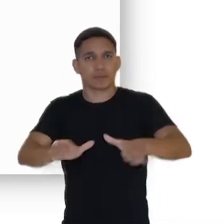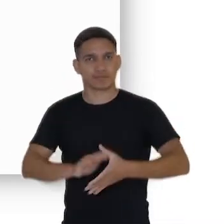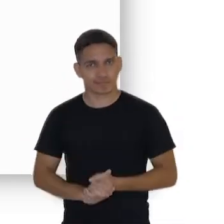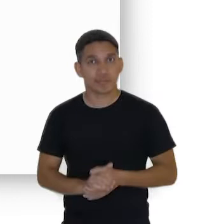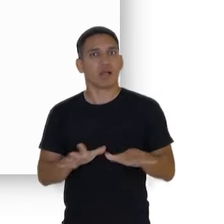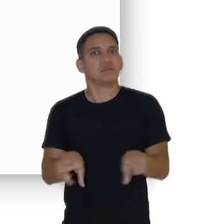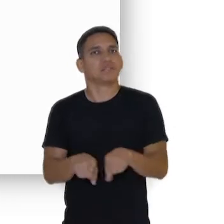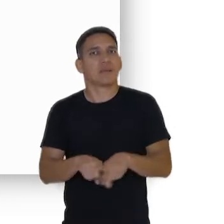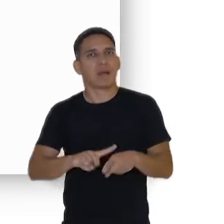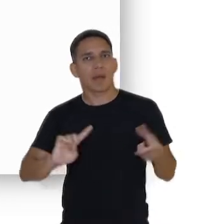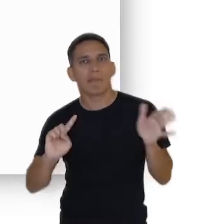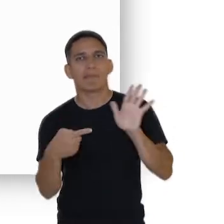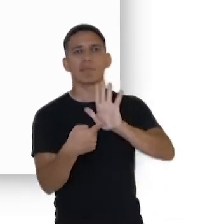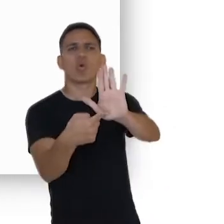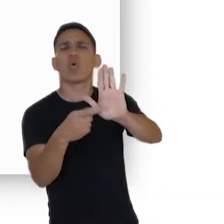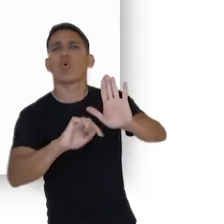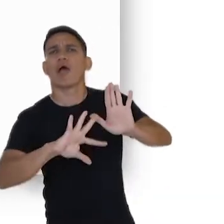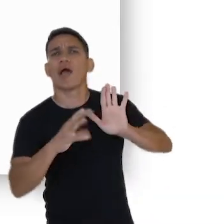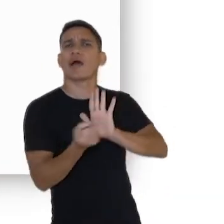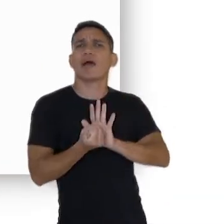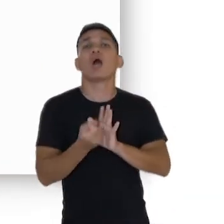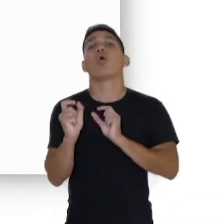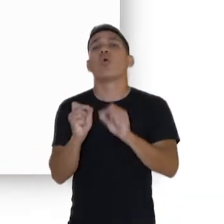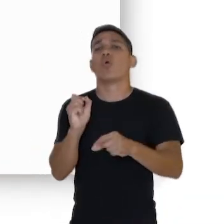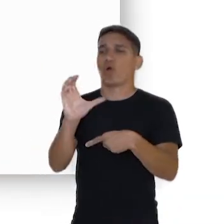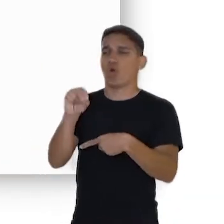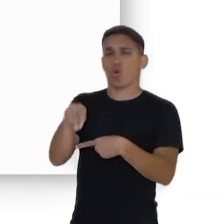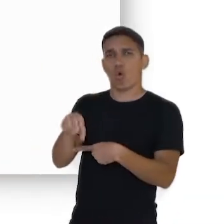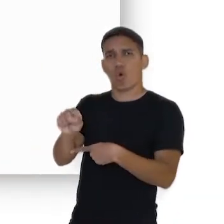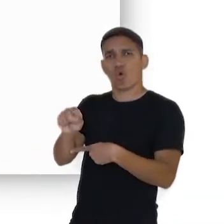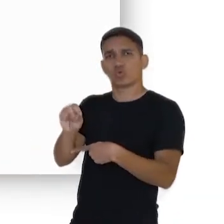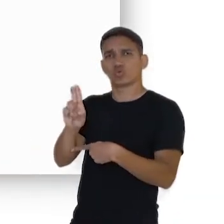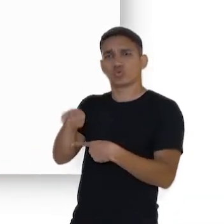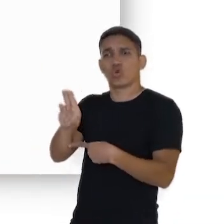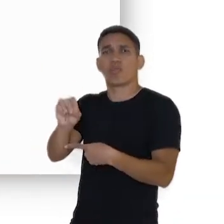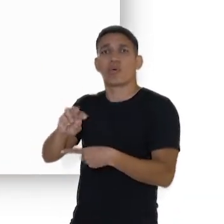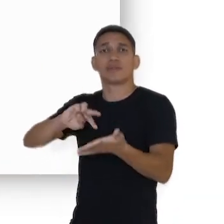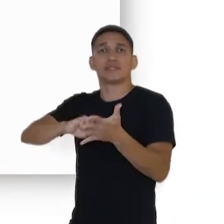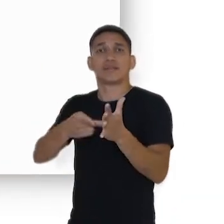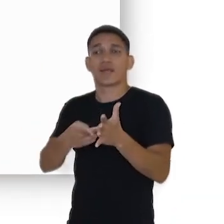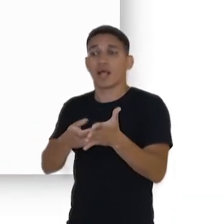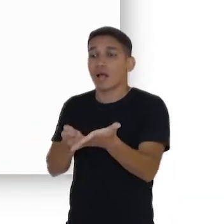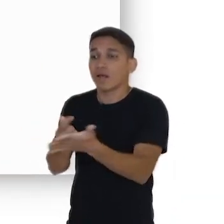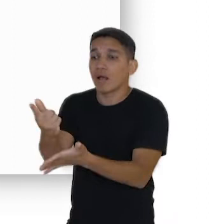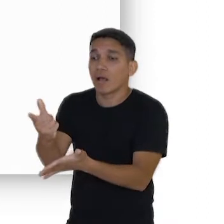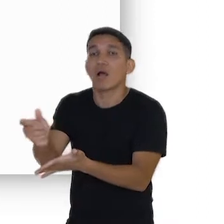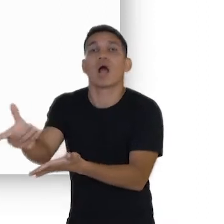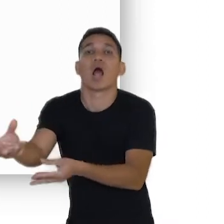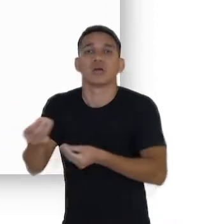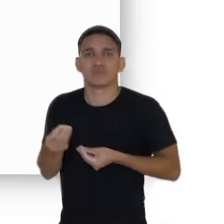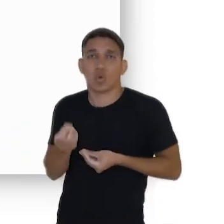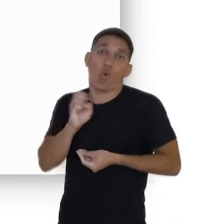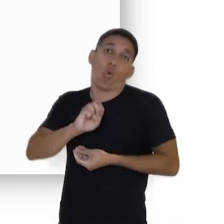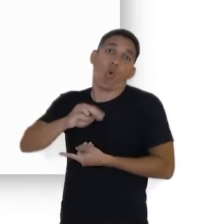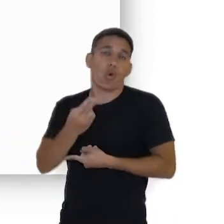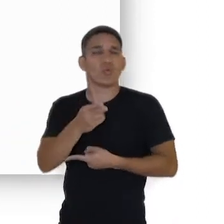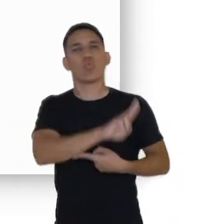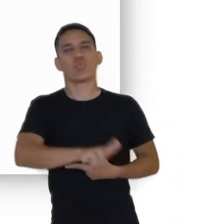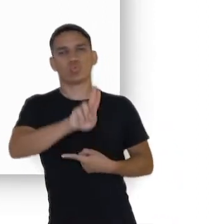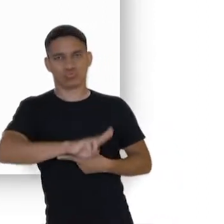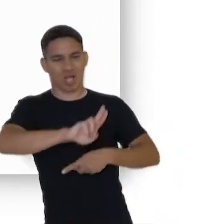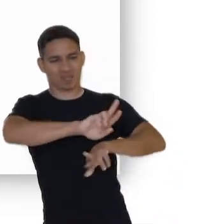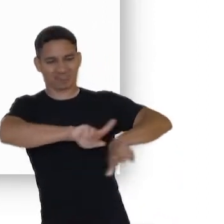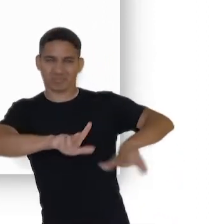Podemos também caracterizar o consumo como a forma de se apoderar de um bem ou gastá-lo. Mas vocês sabem,